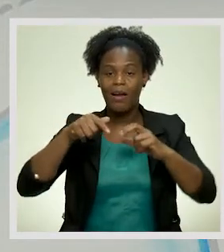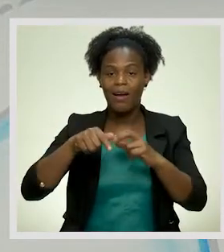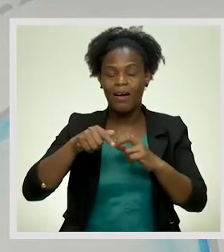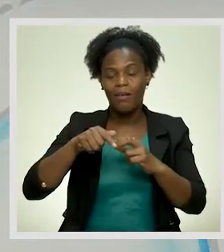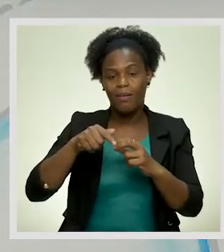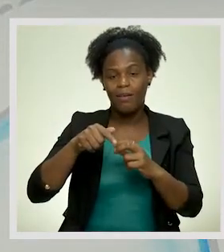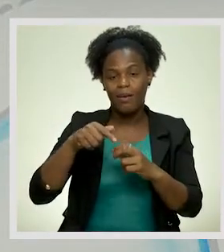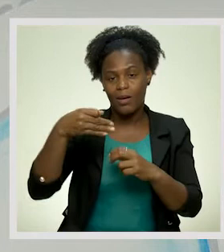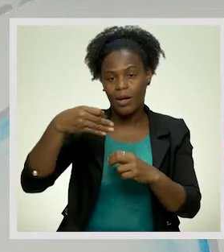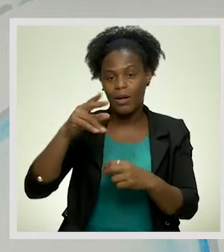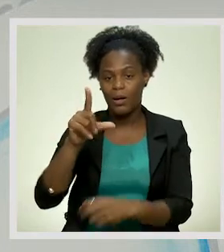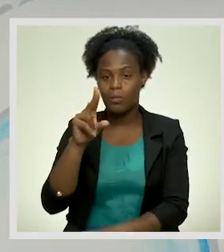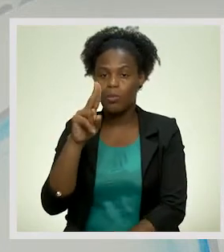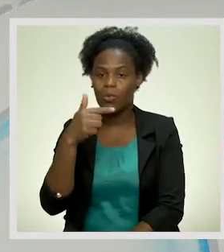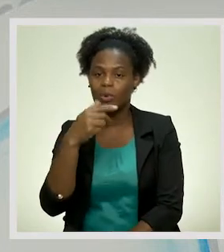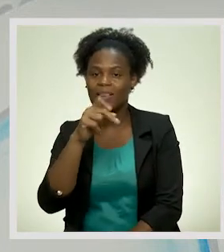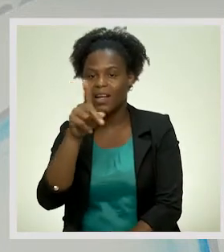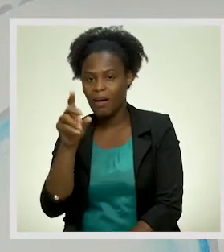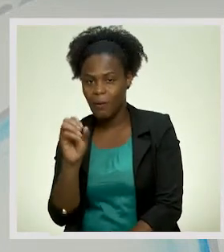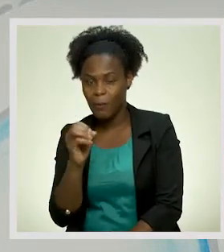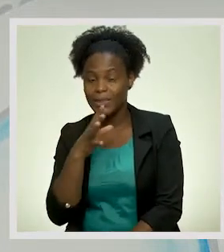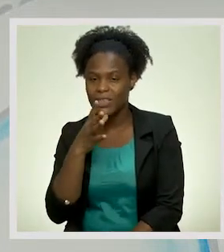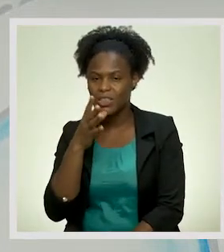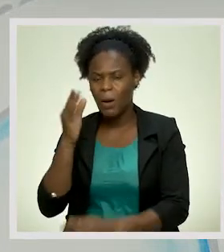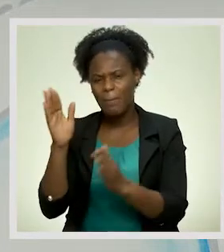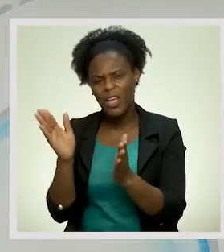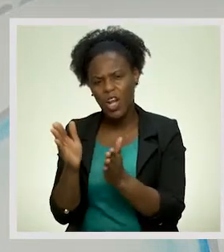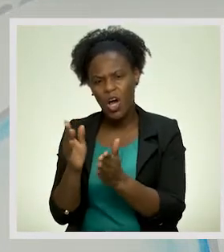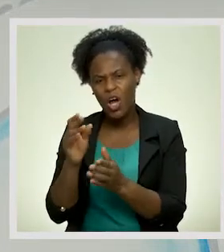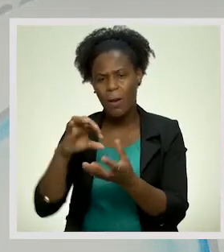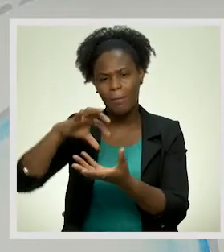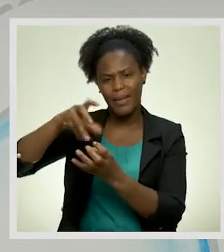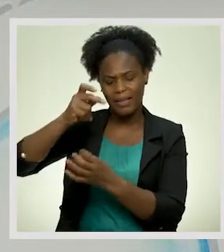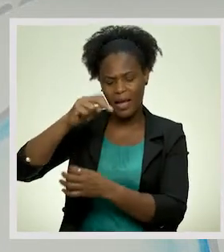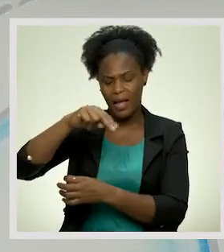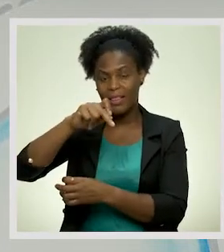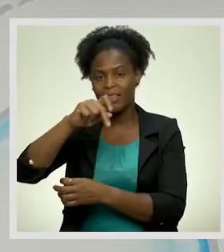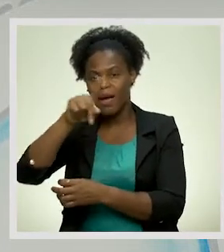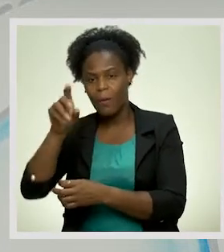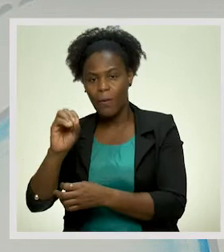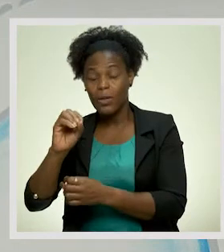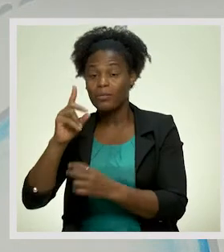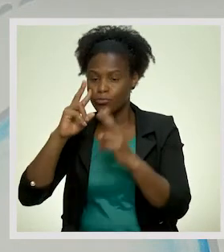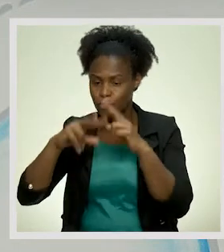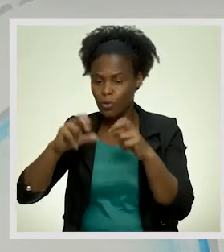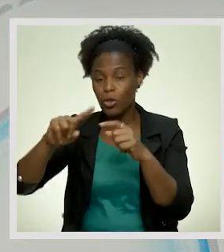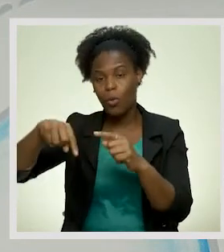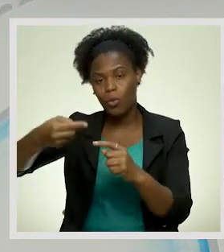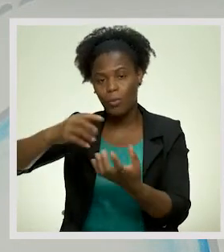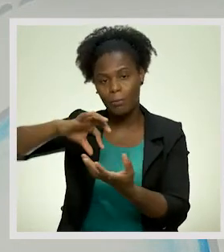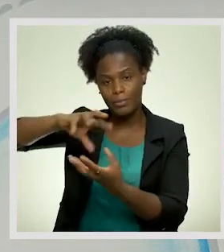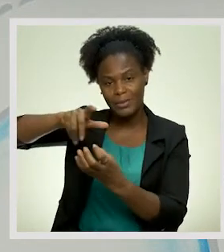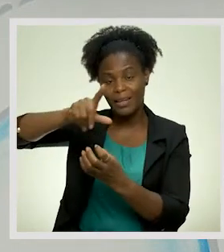o Plutão, que é um planeta anão, e nós encontramos também outros planetas anões,